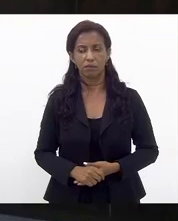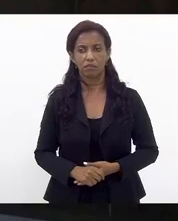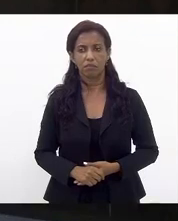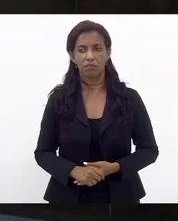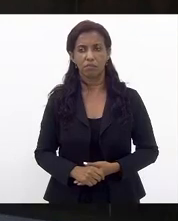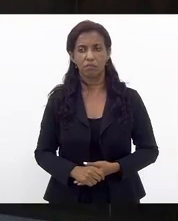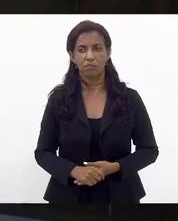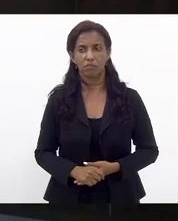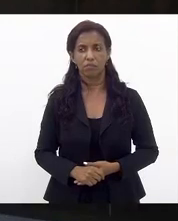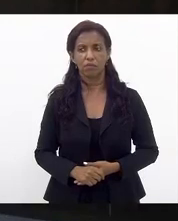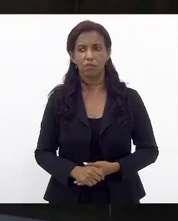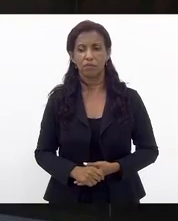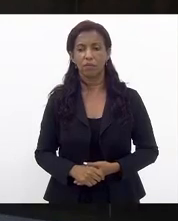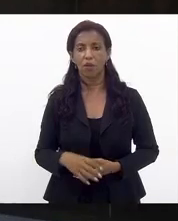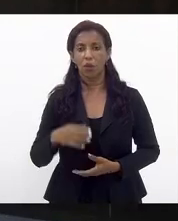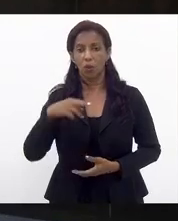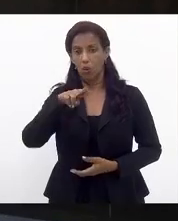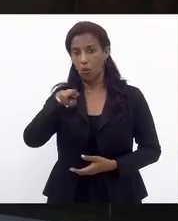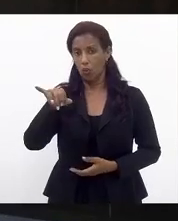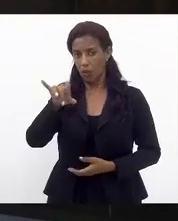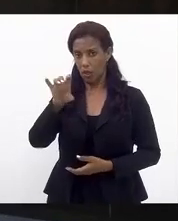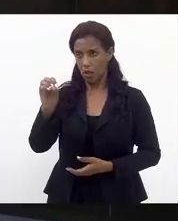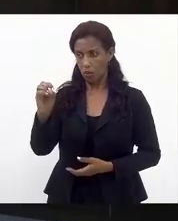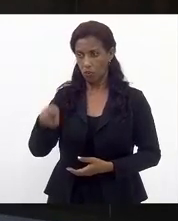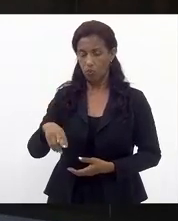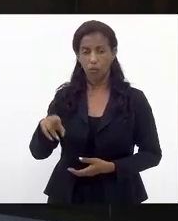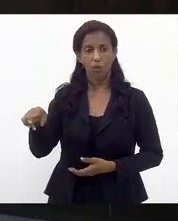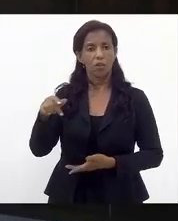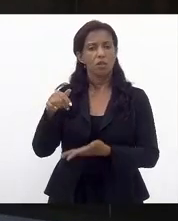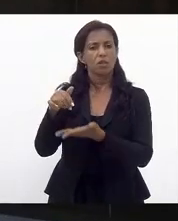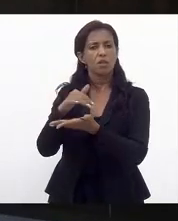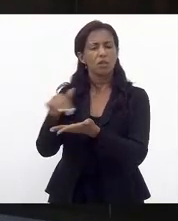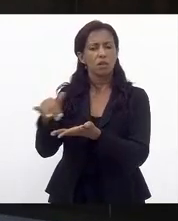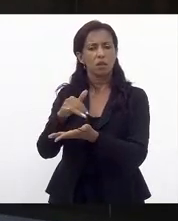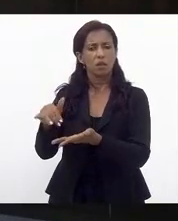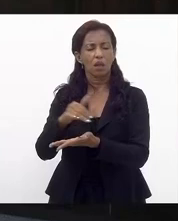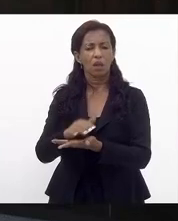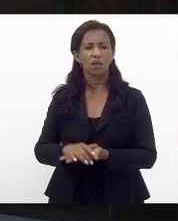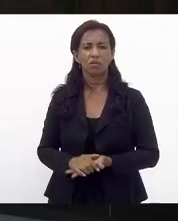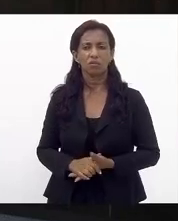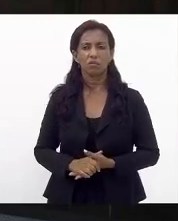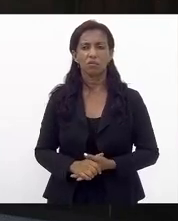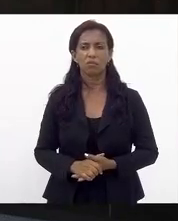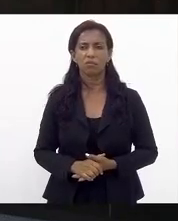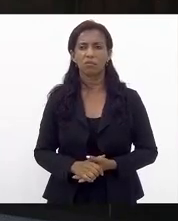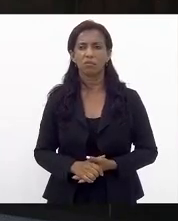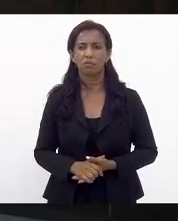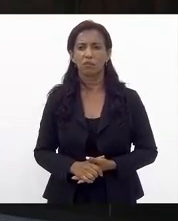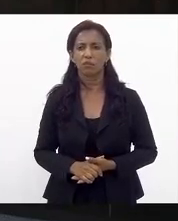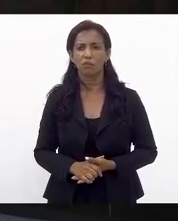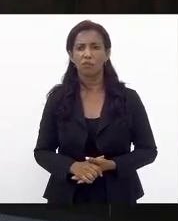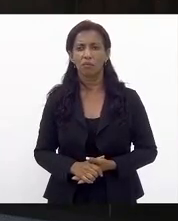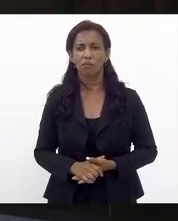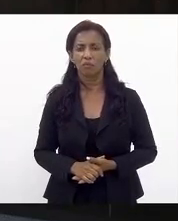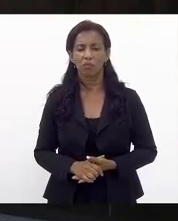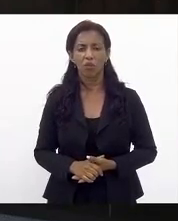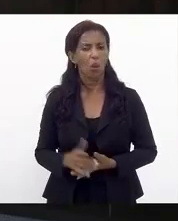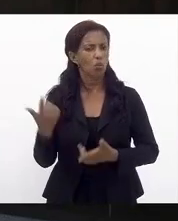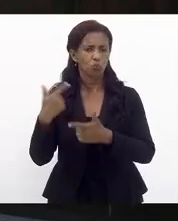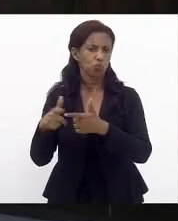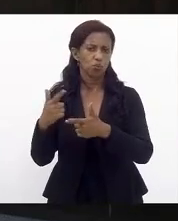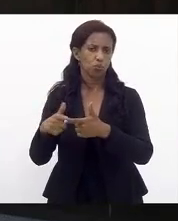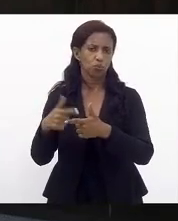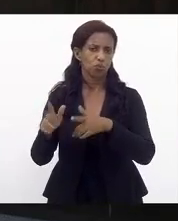e não é o Nelson secretária Tu já tá no WhatsApp não não vejo